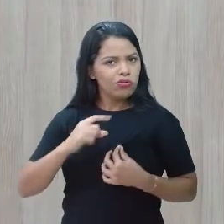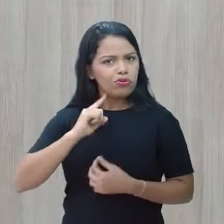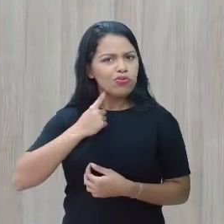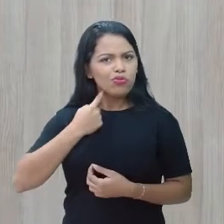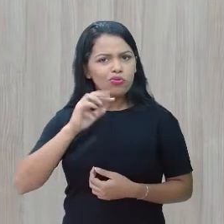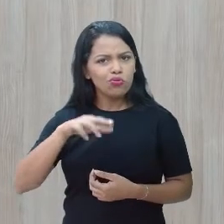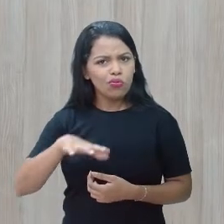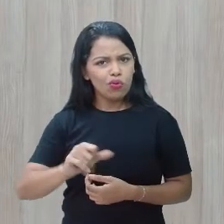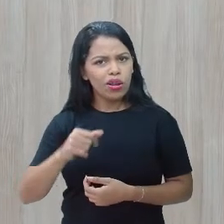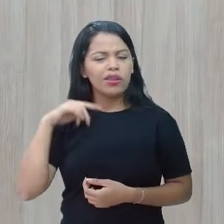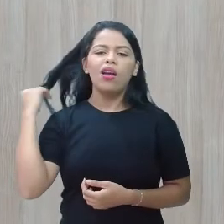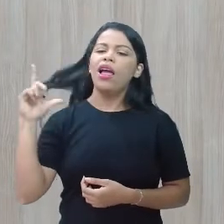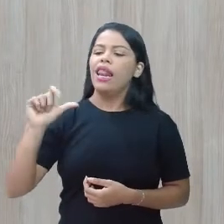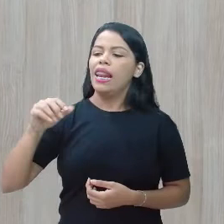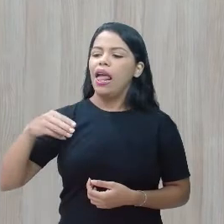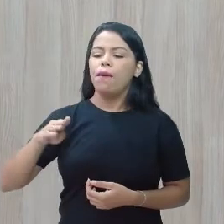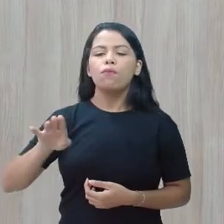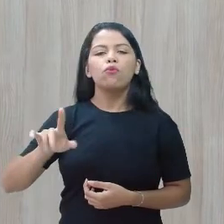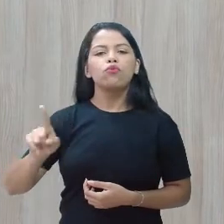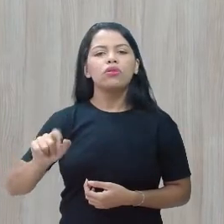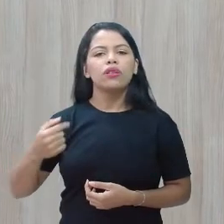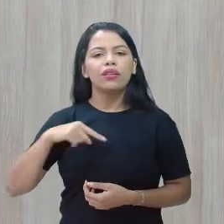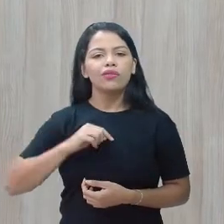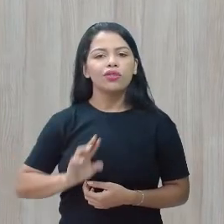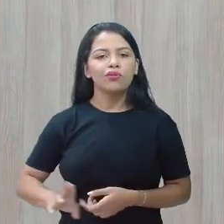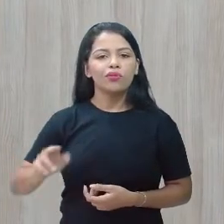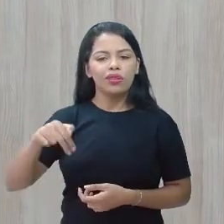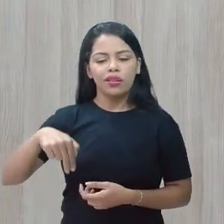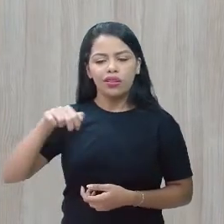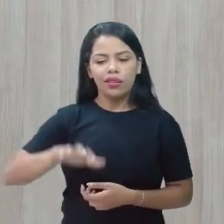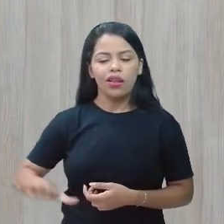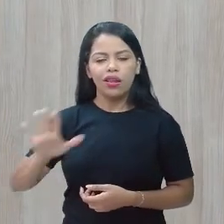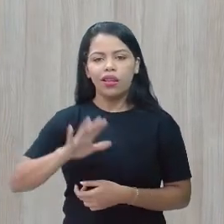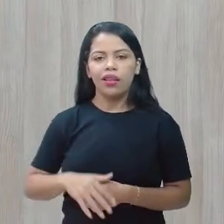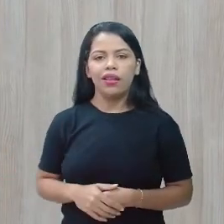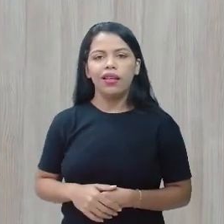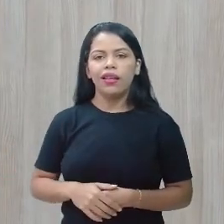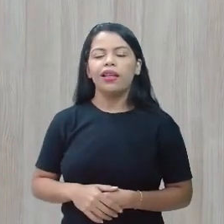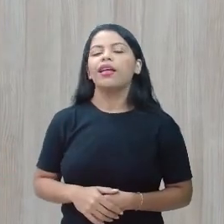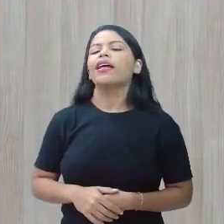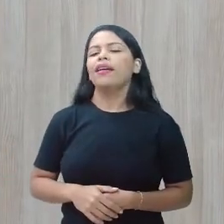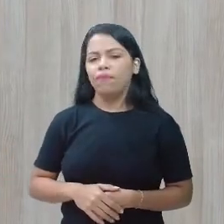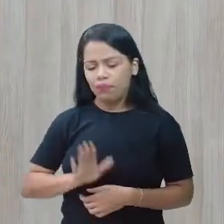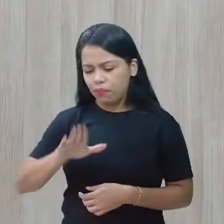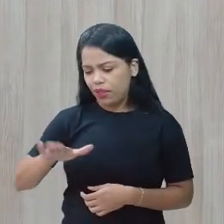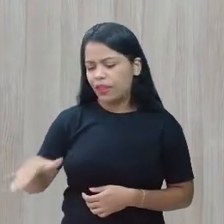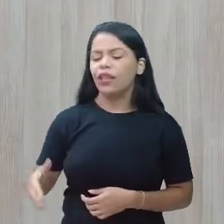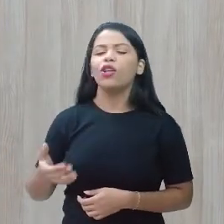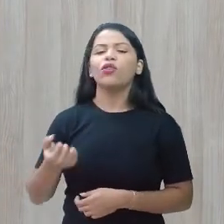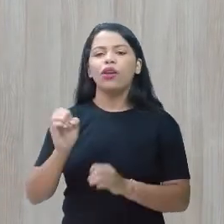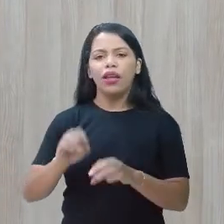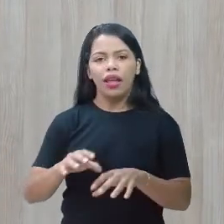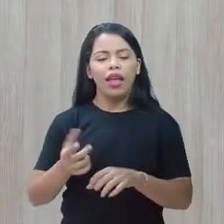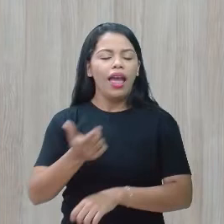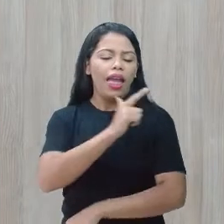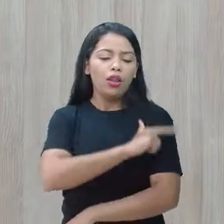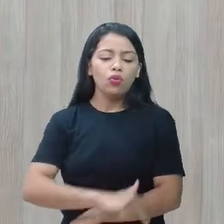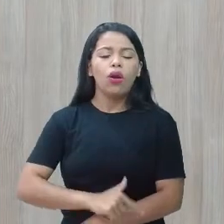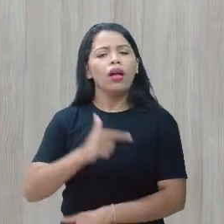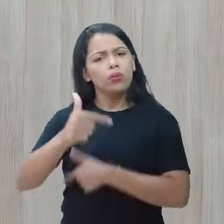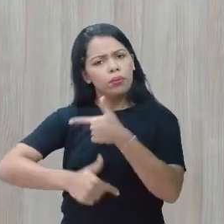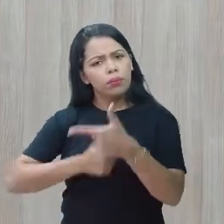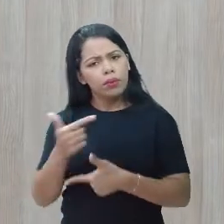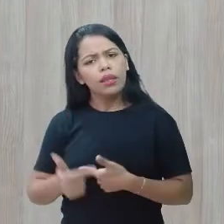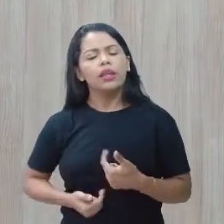aqui no Nordeste, não é? Menino mesmo educado brinca, tem direito de brincar, de se divertir, sujar